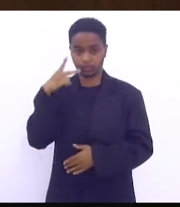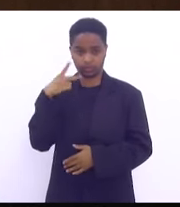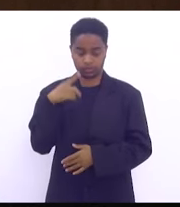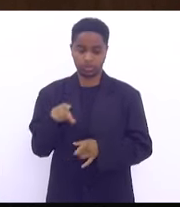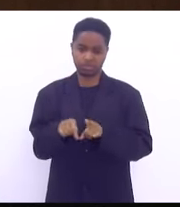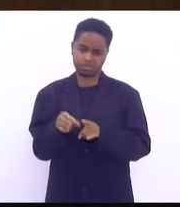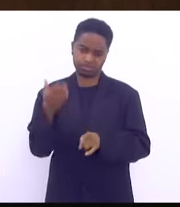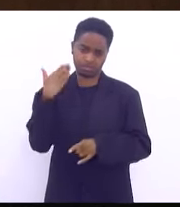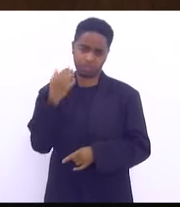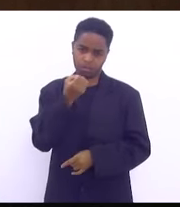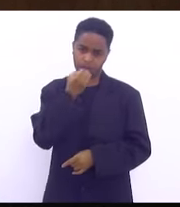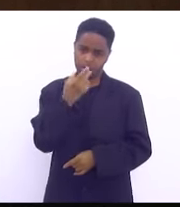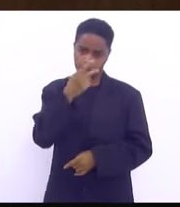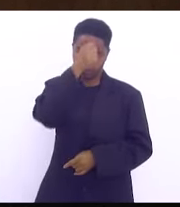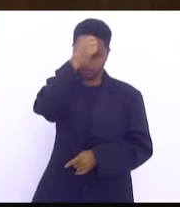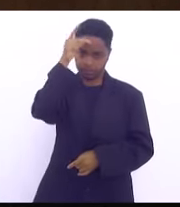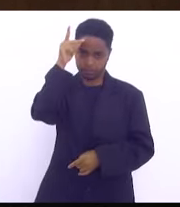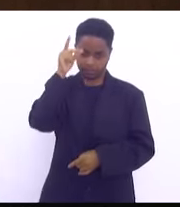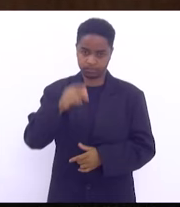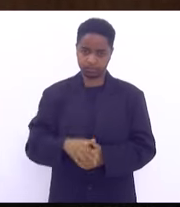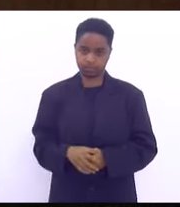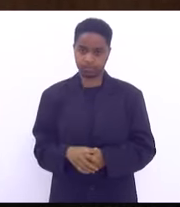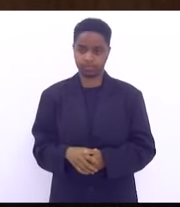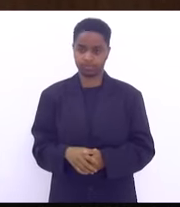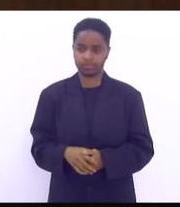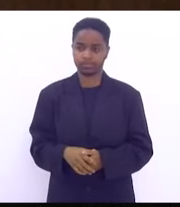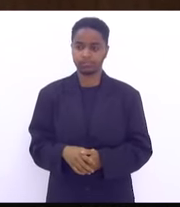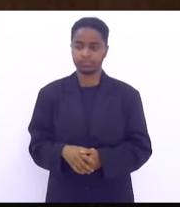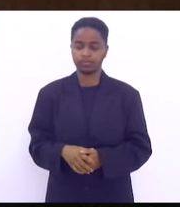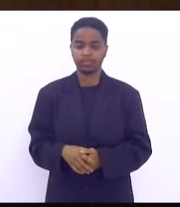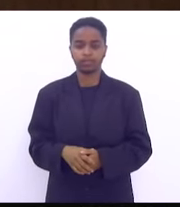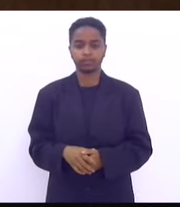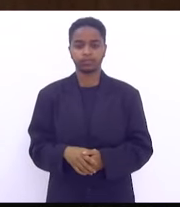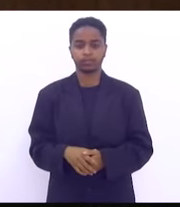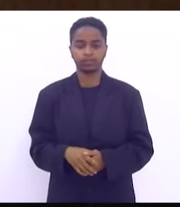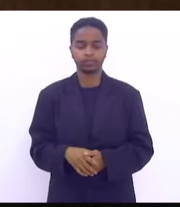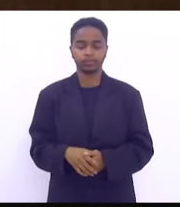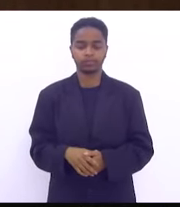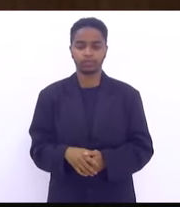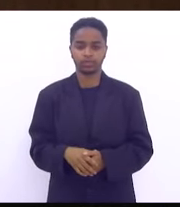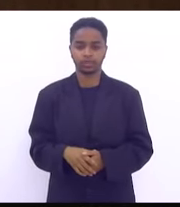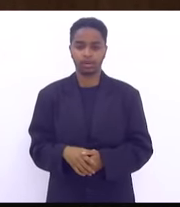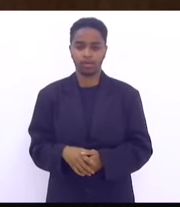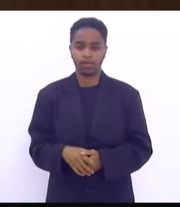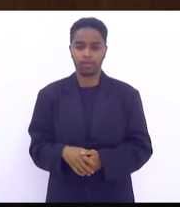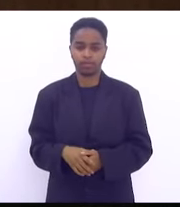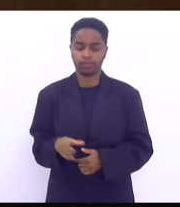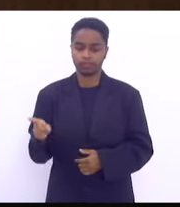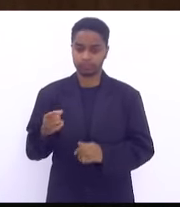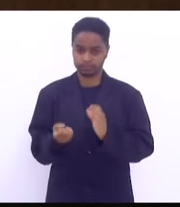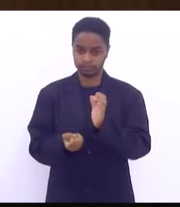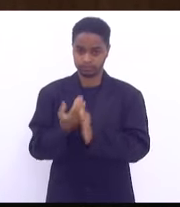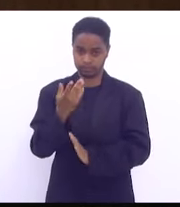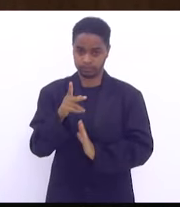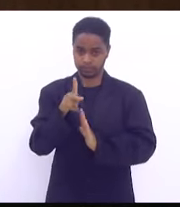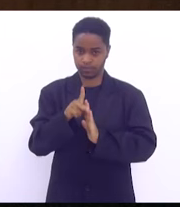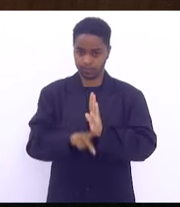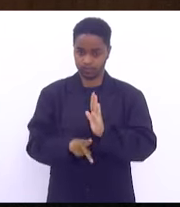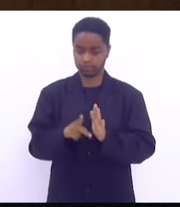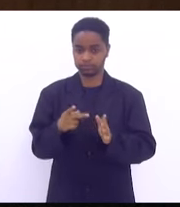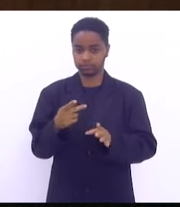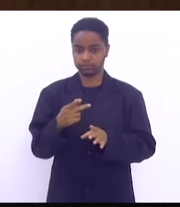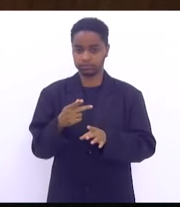prefeito, quando ele lançou o projeto Rio Cidade.